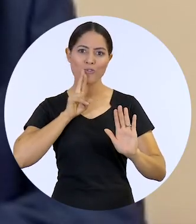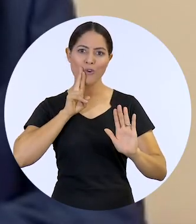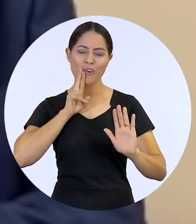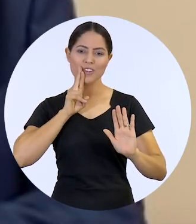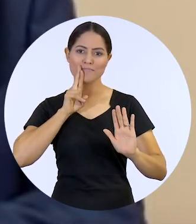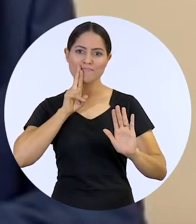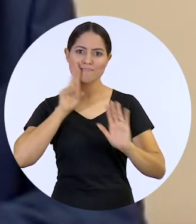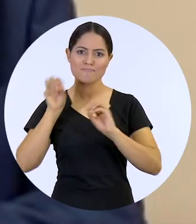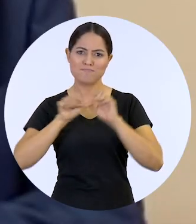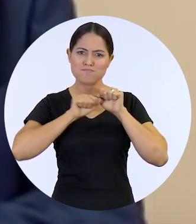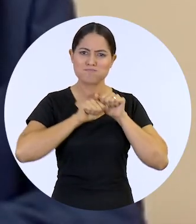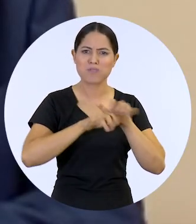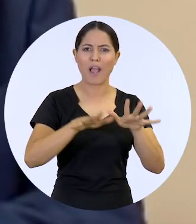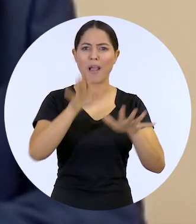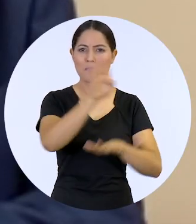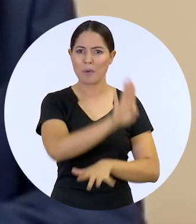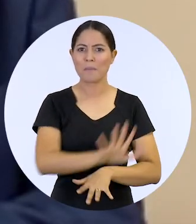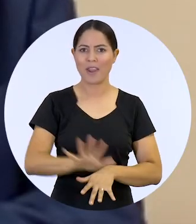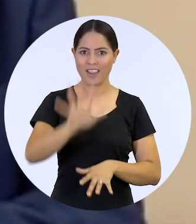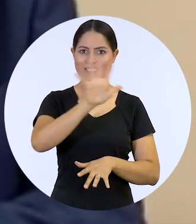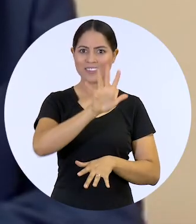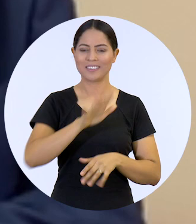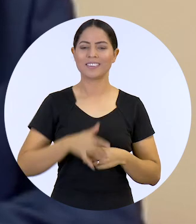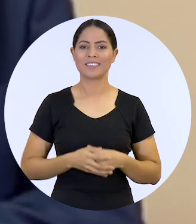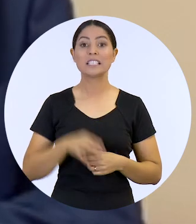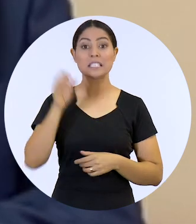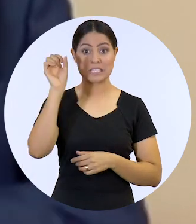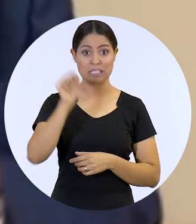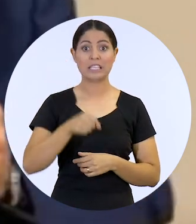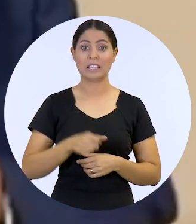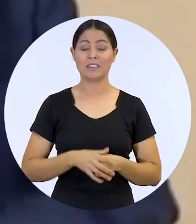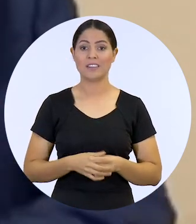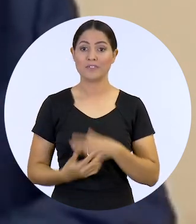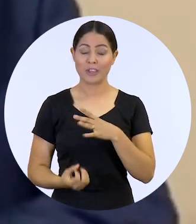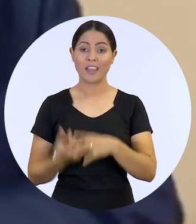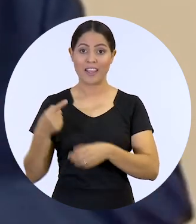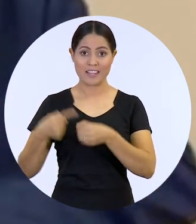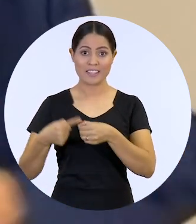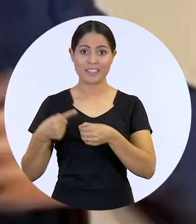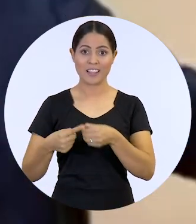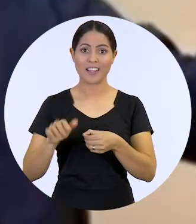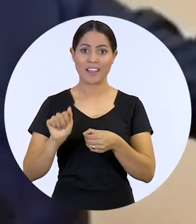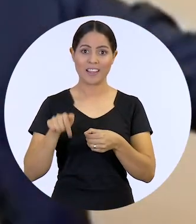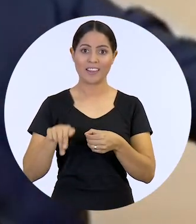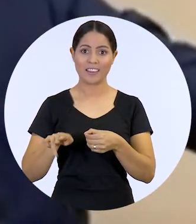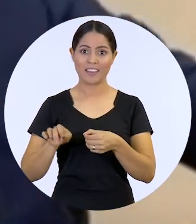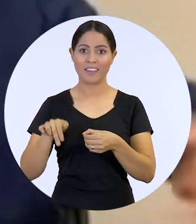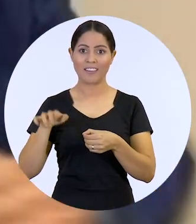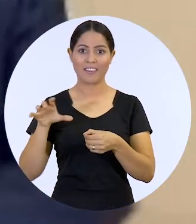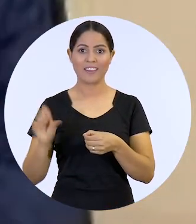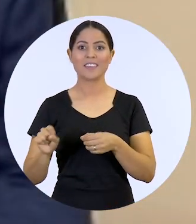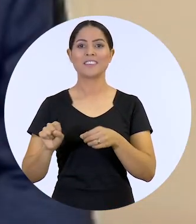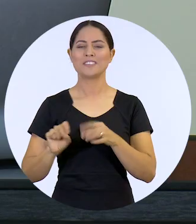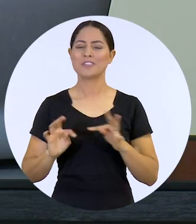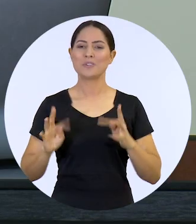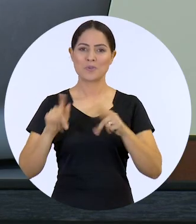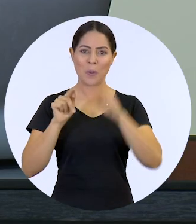todo o Brasil. É um projeto que nasceu em Ariquemes, é aqui de Rondônia e que abraçou o Brasil todo